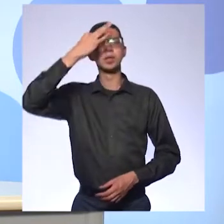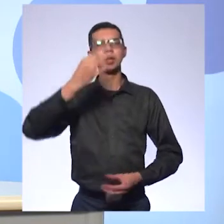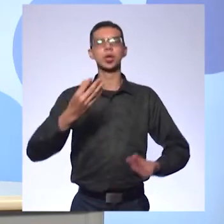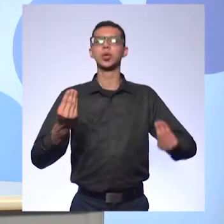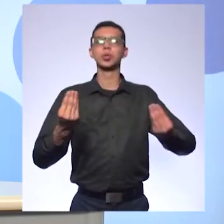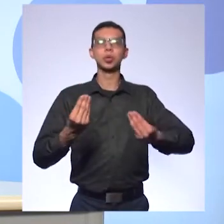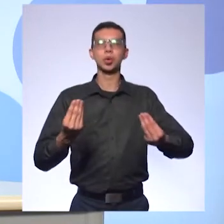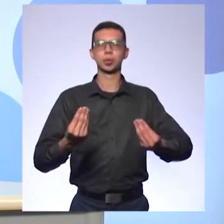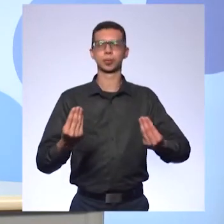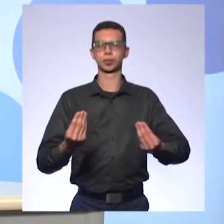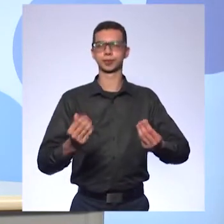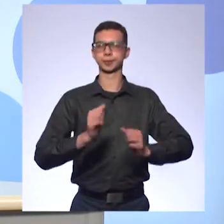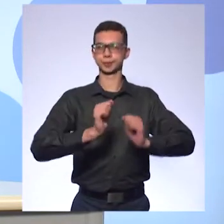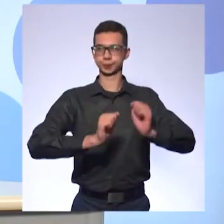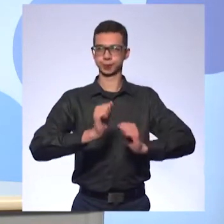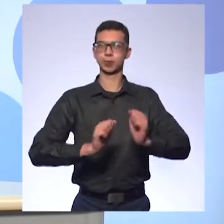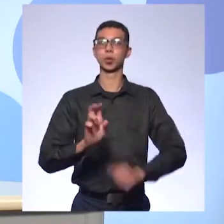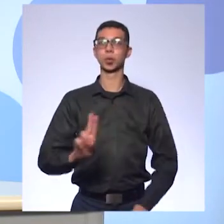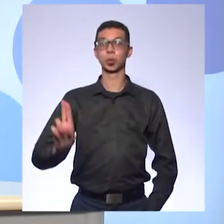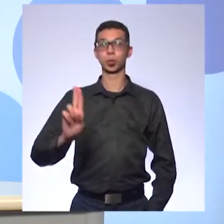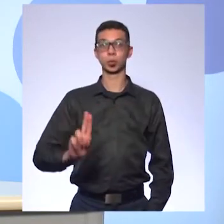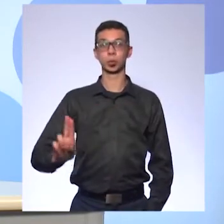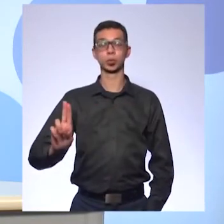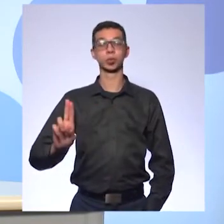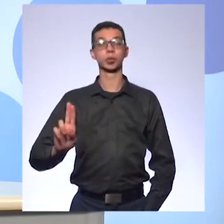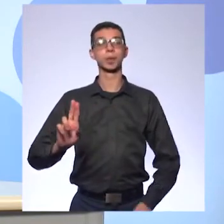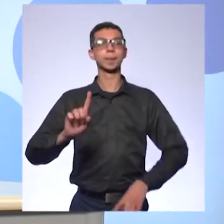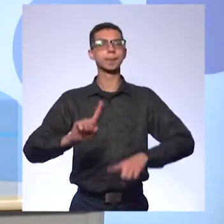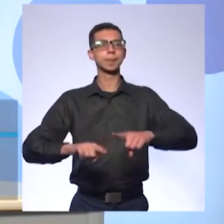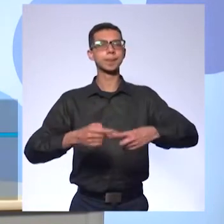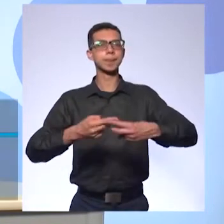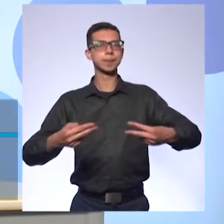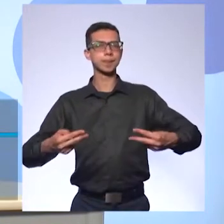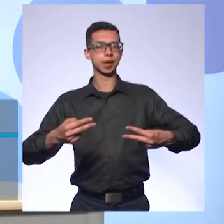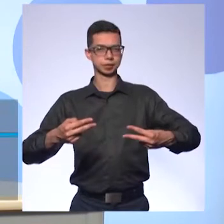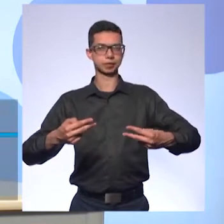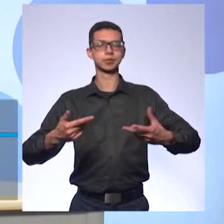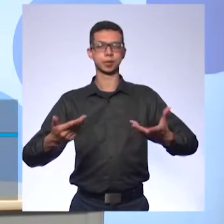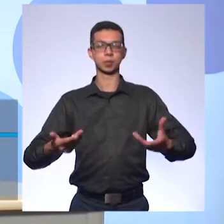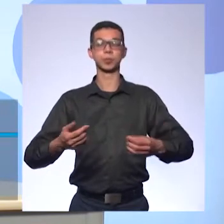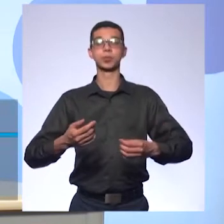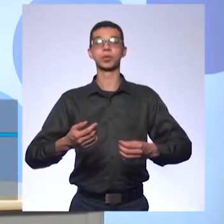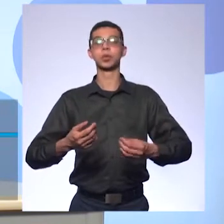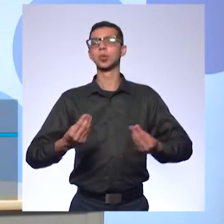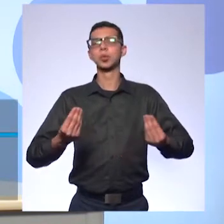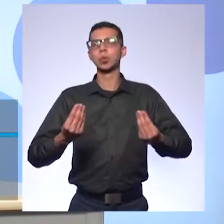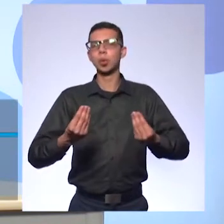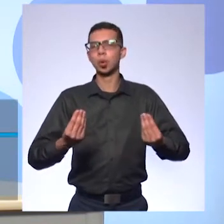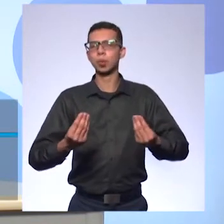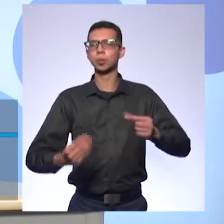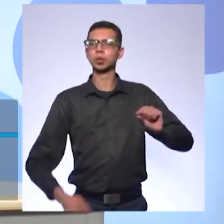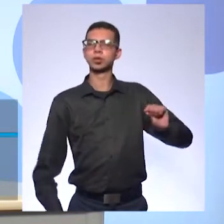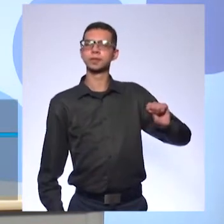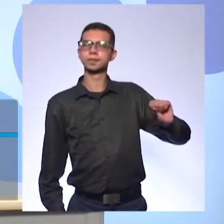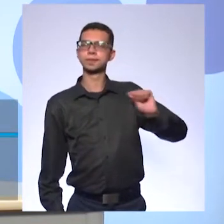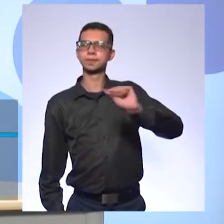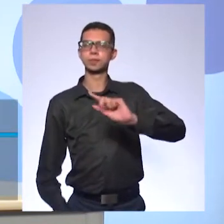na indústria. E como nós, dentro do nosso processo de desenvolvimento humano, nós somos